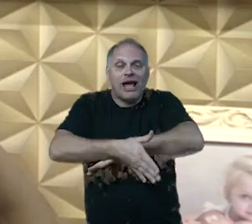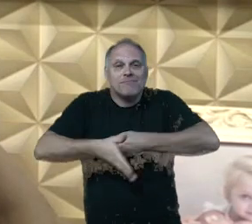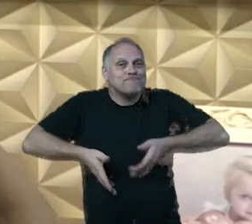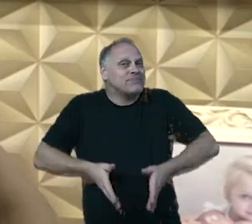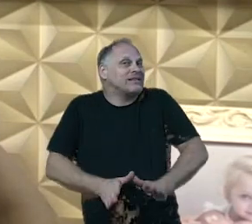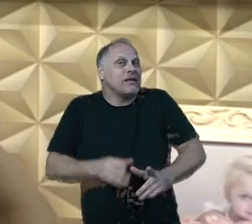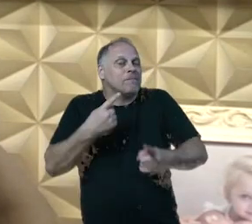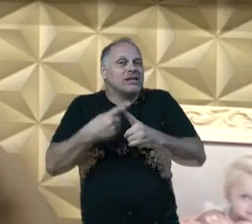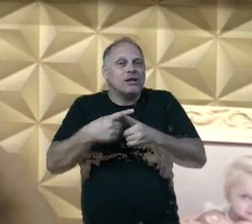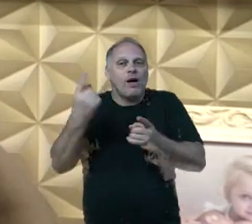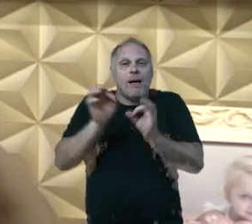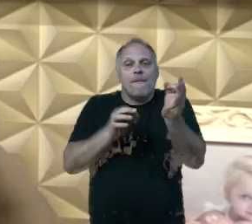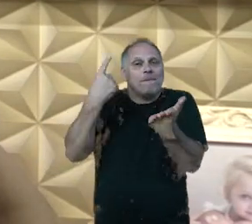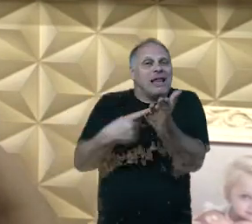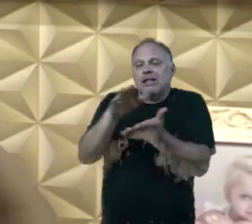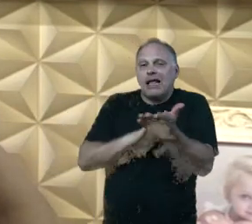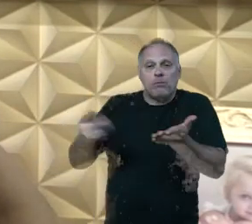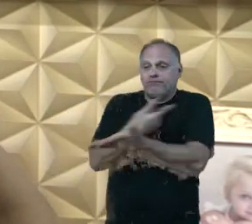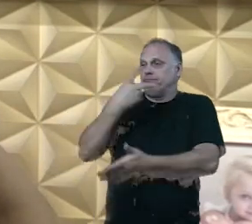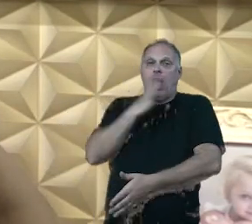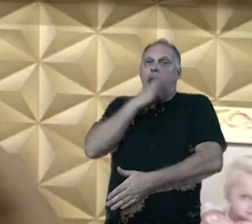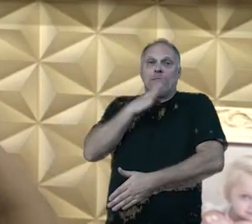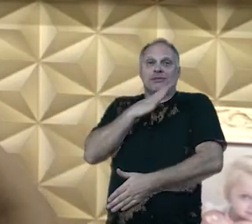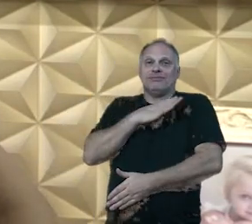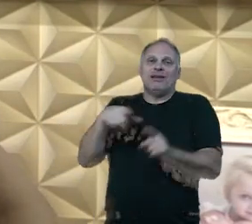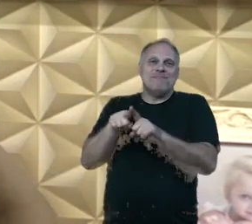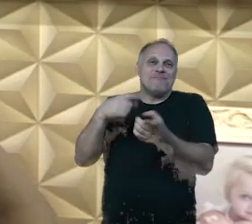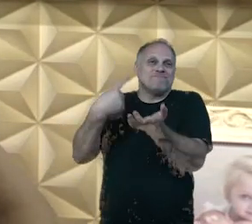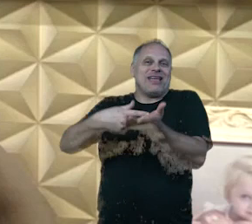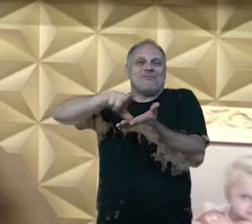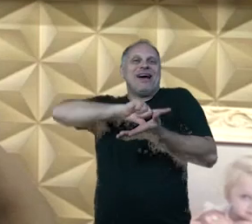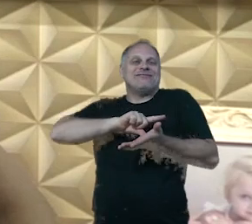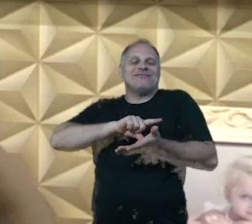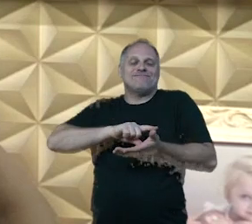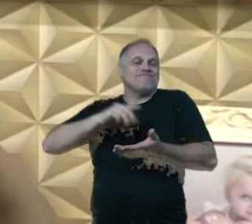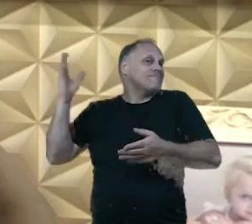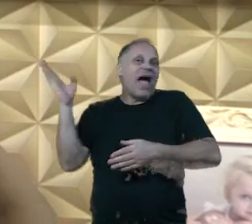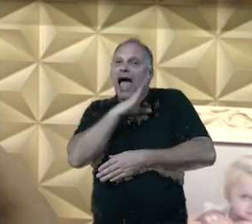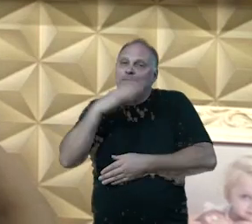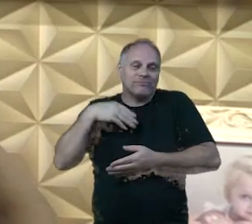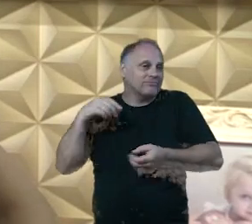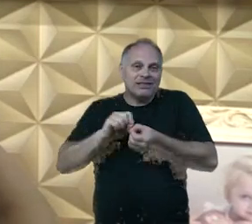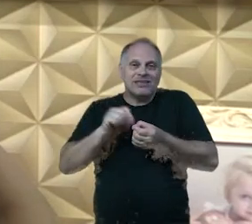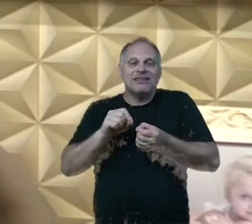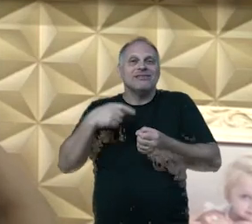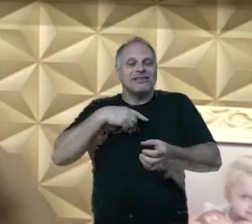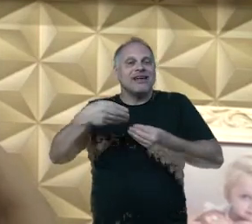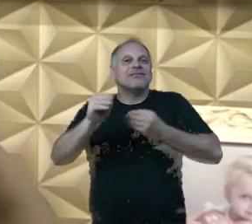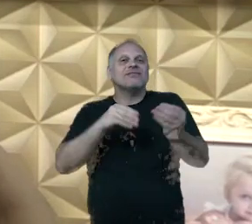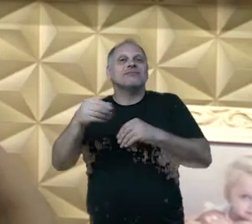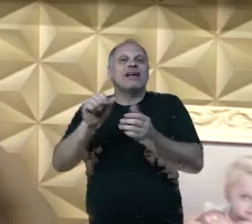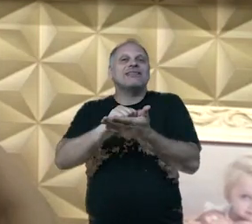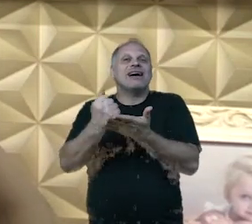Como foram partes, assim, que não foram programados, agendados previamente, assim, tem que ter essa flexibilidade